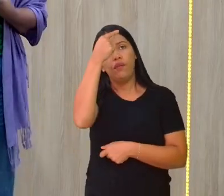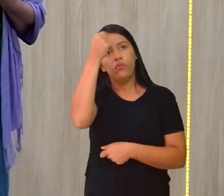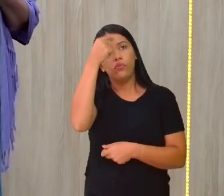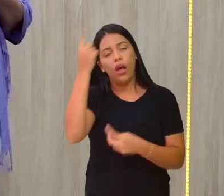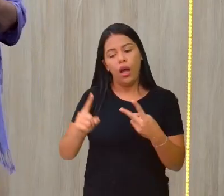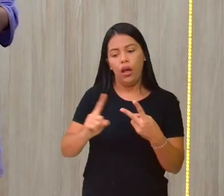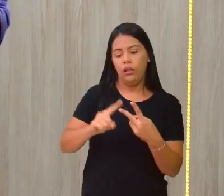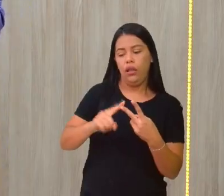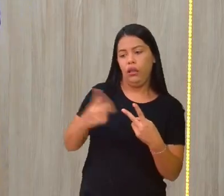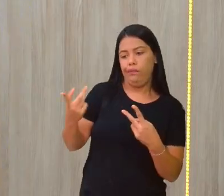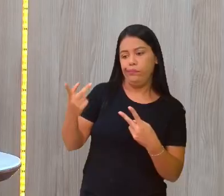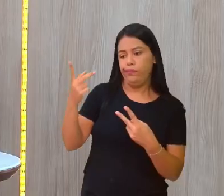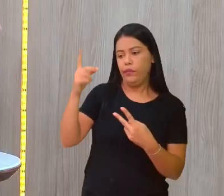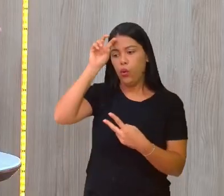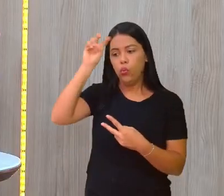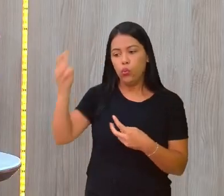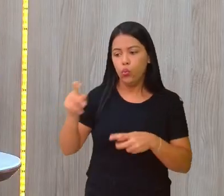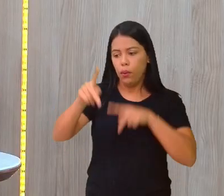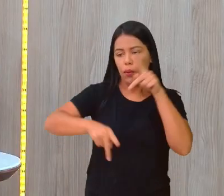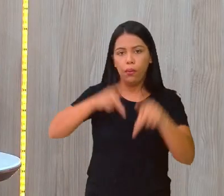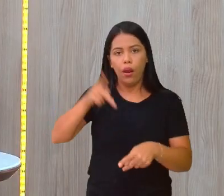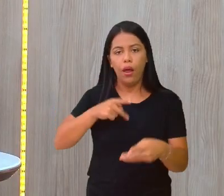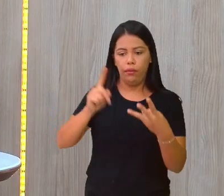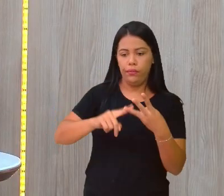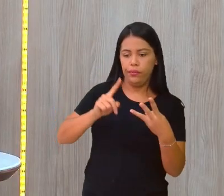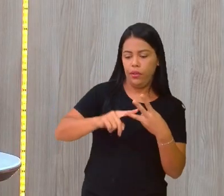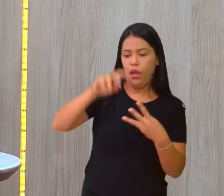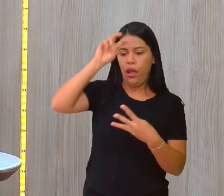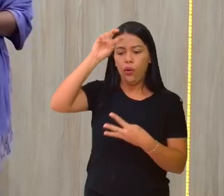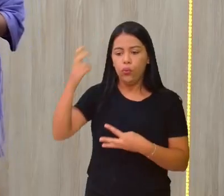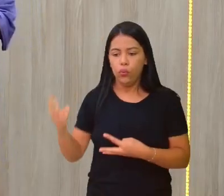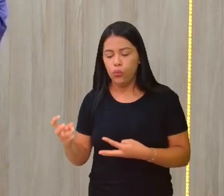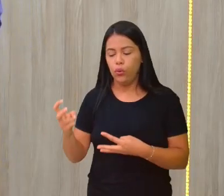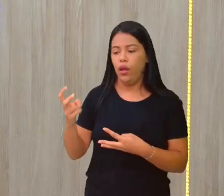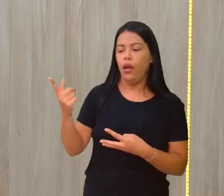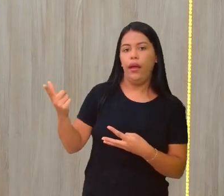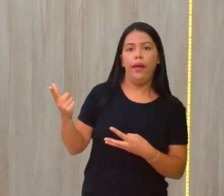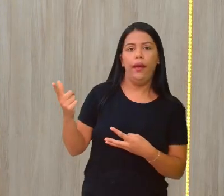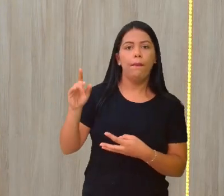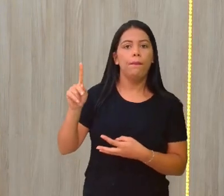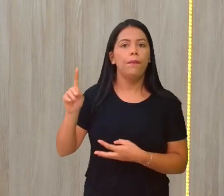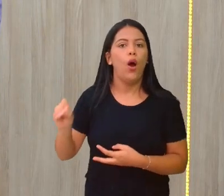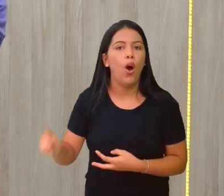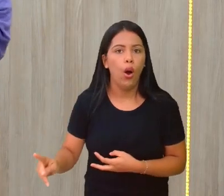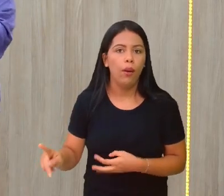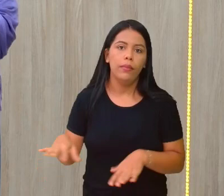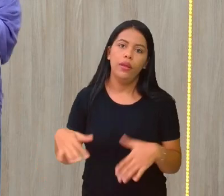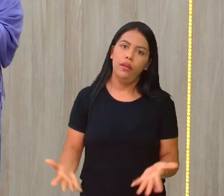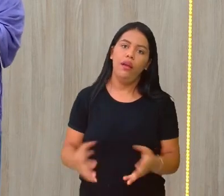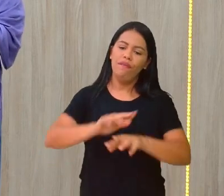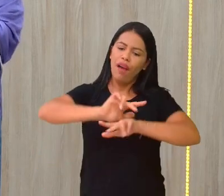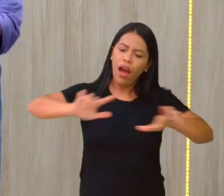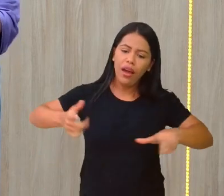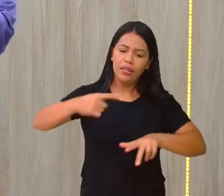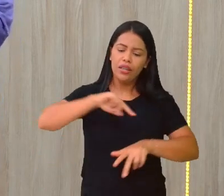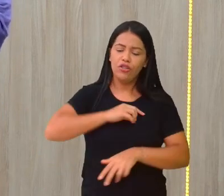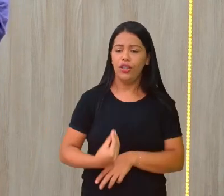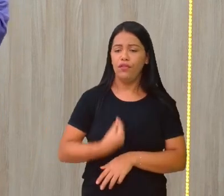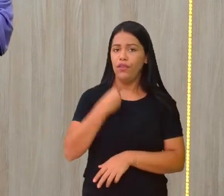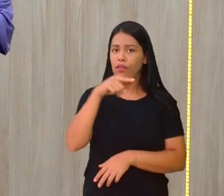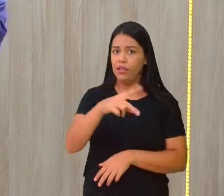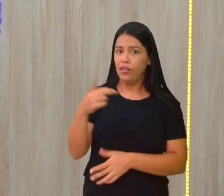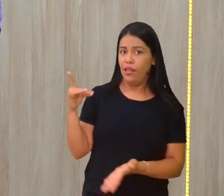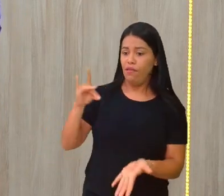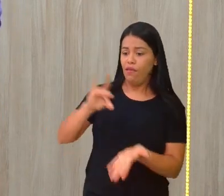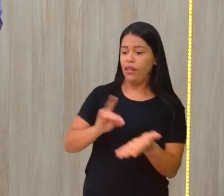pop. Diversas culturas, né? Isso, diversas culturas. E a gente vive essa diversidade na real. E agora, também na